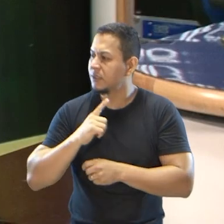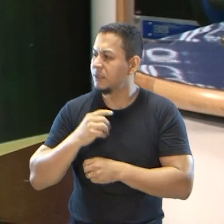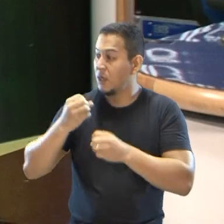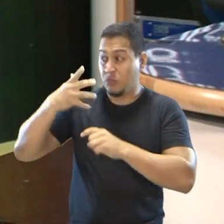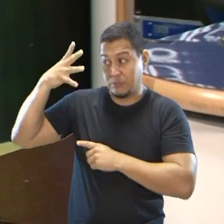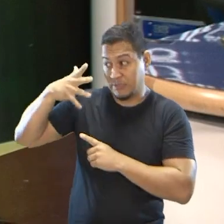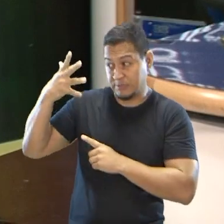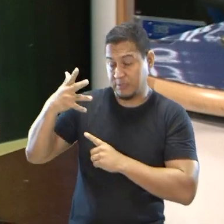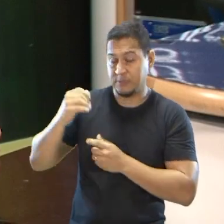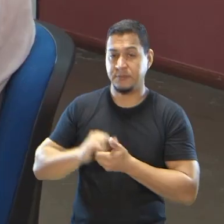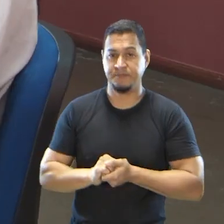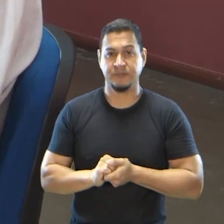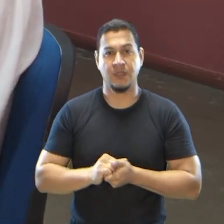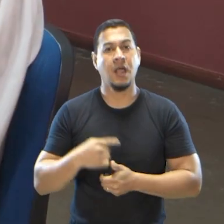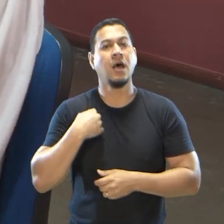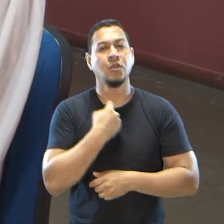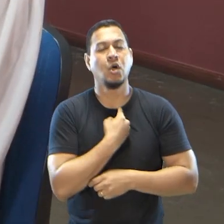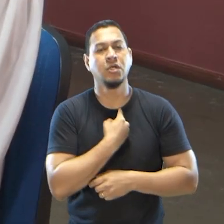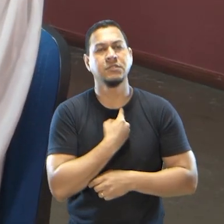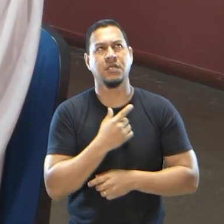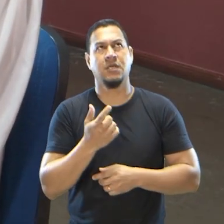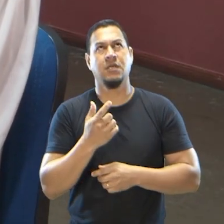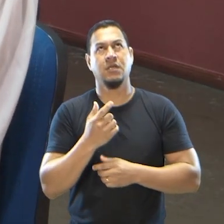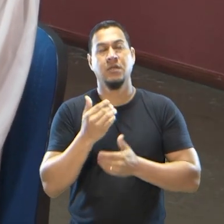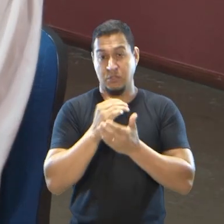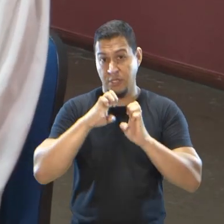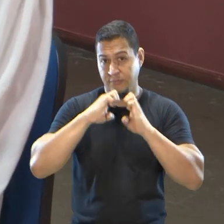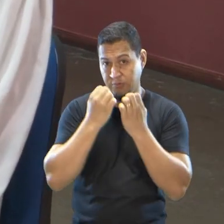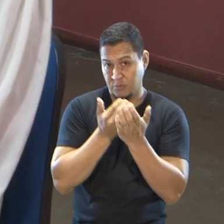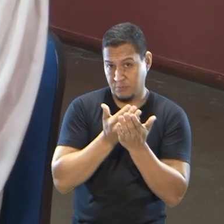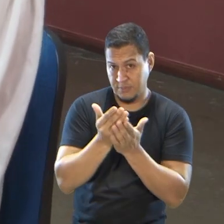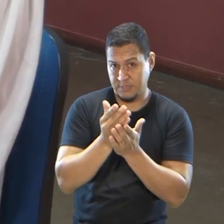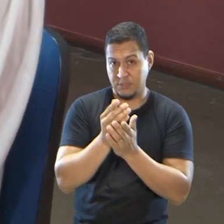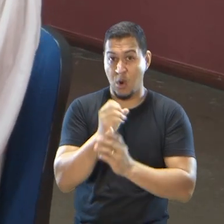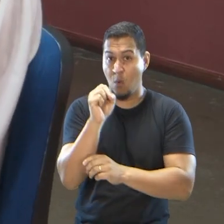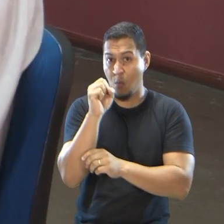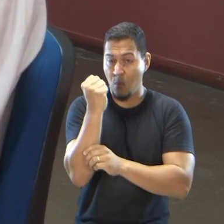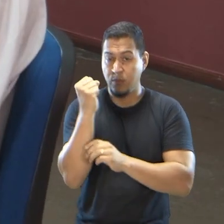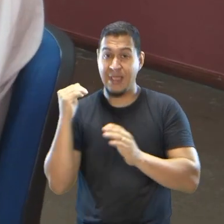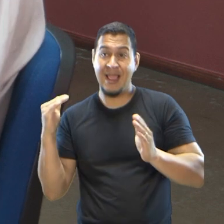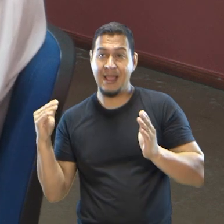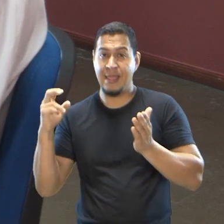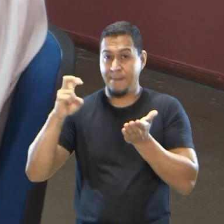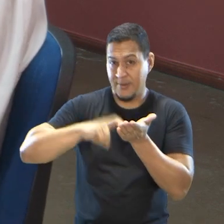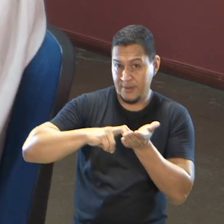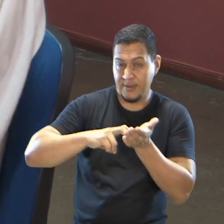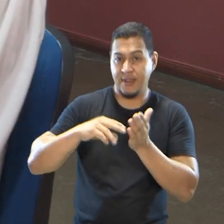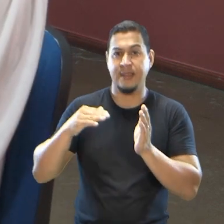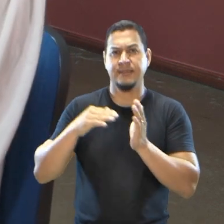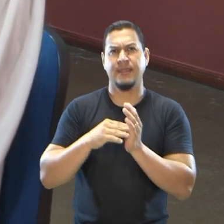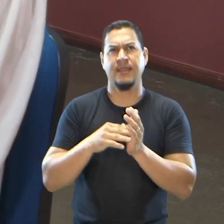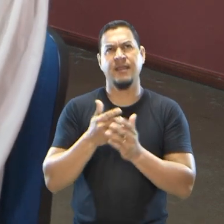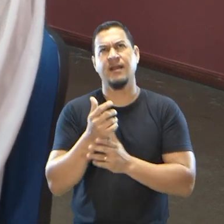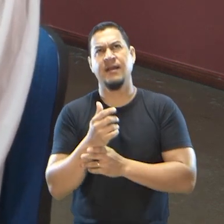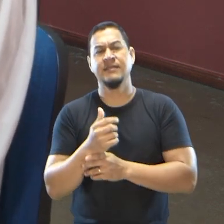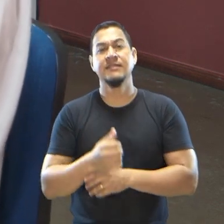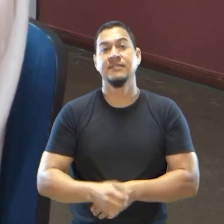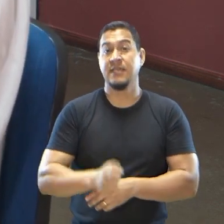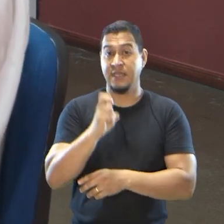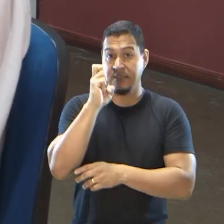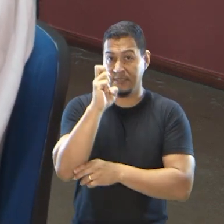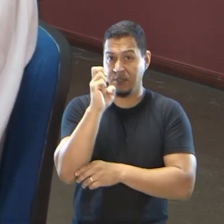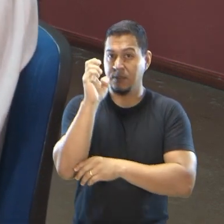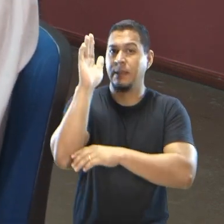palestrantes? Sim. Então, a nossa jornada vai começar às 8 horas da manhã e vai terminar às 5h20. De quais dias? Será no